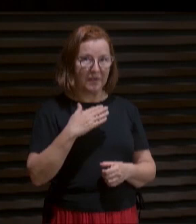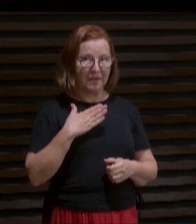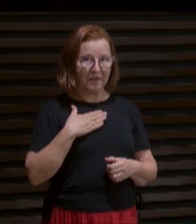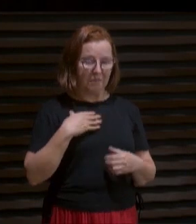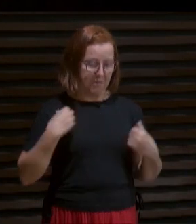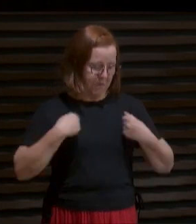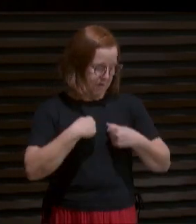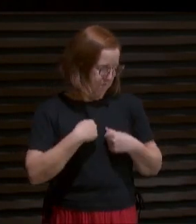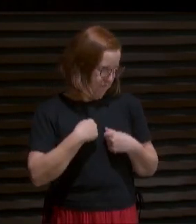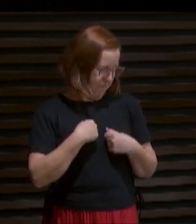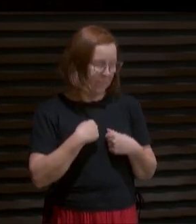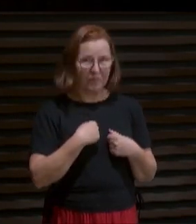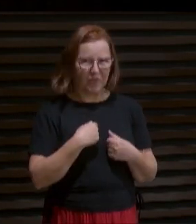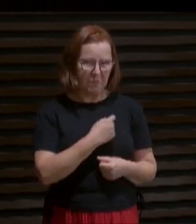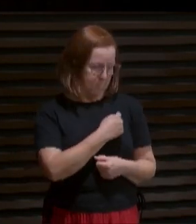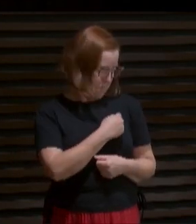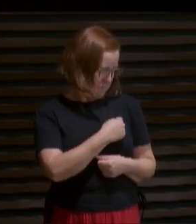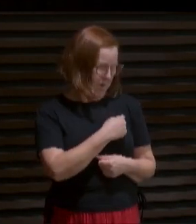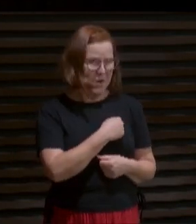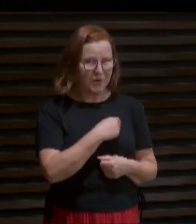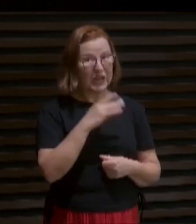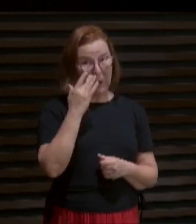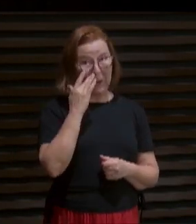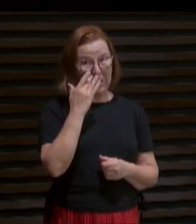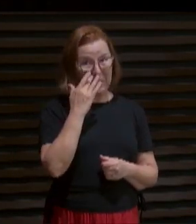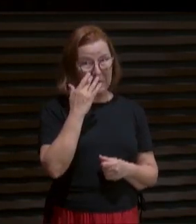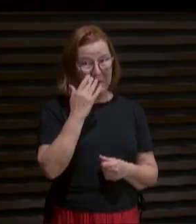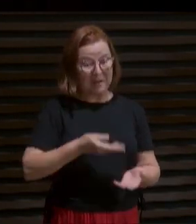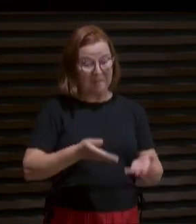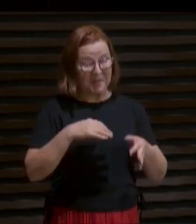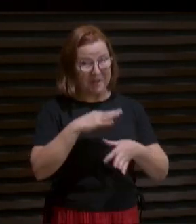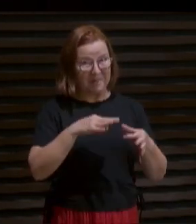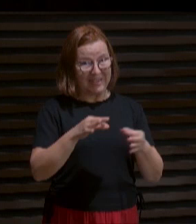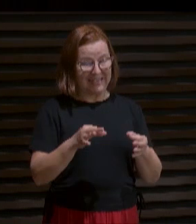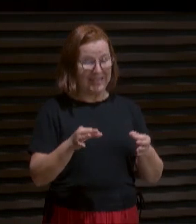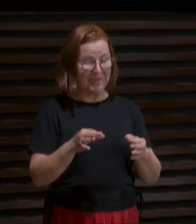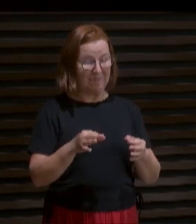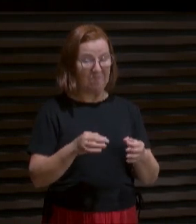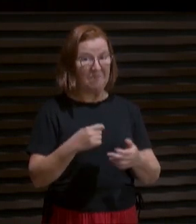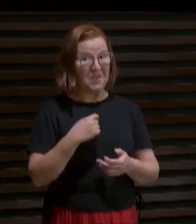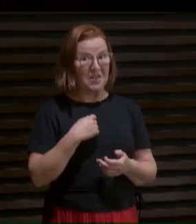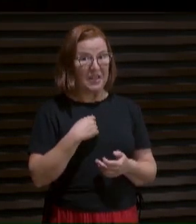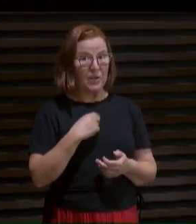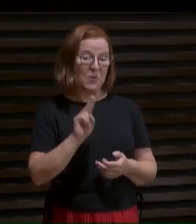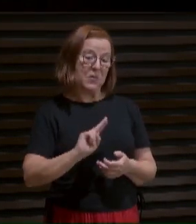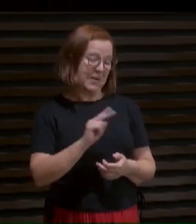amigo, uma cruz de ouro, e eu punha ela na lapela.